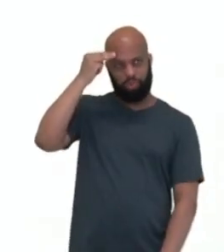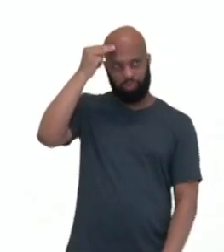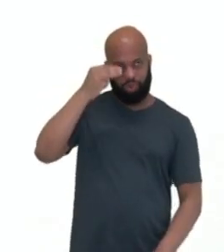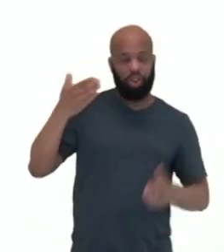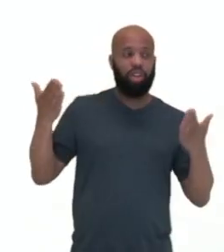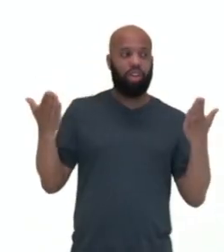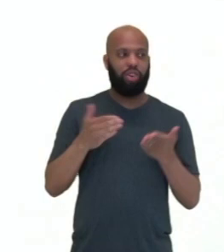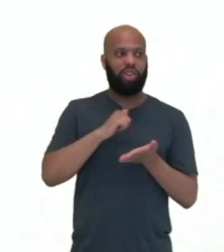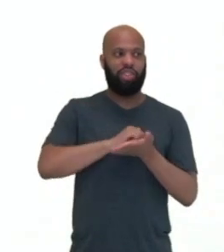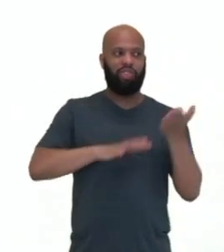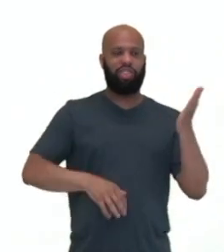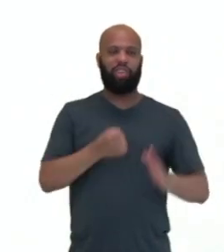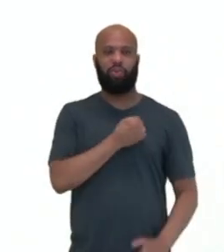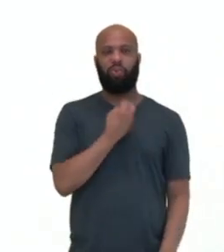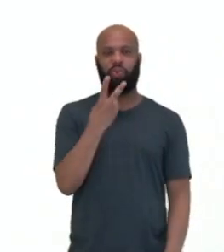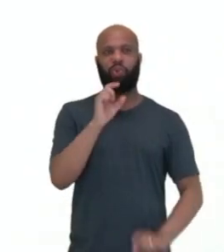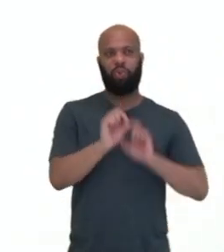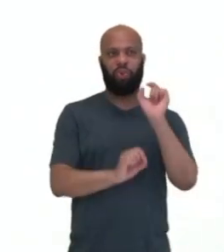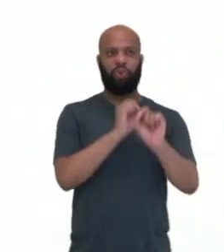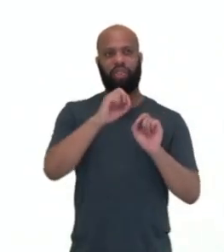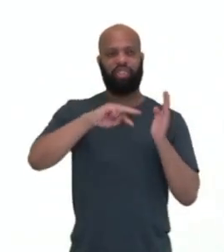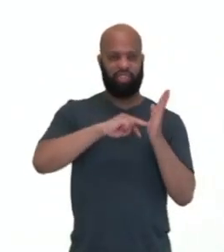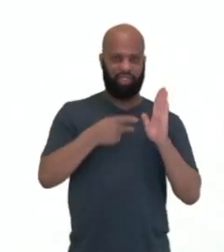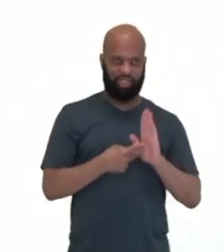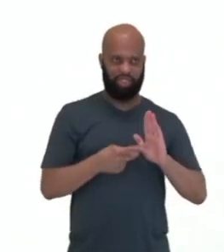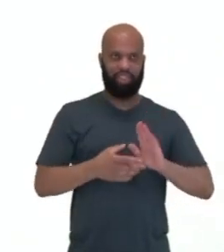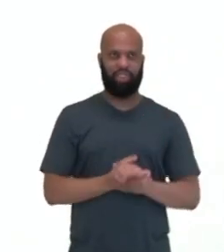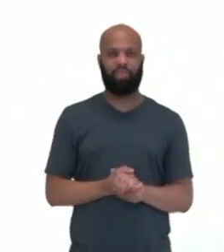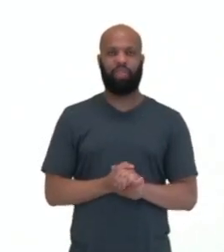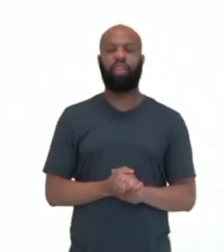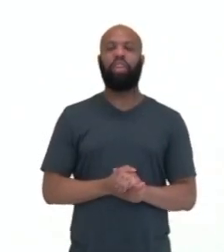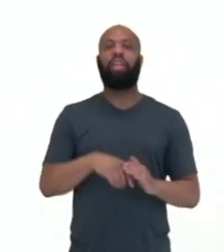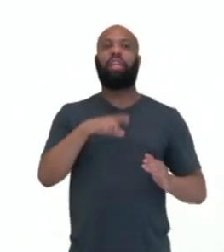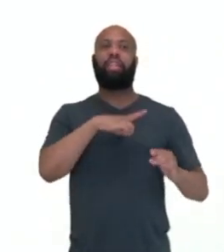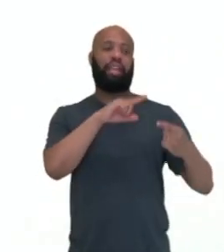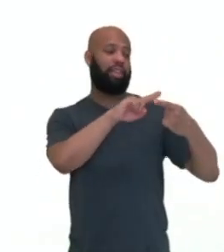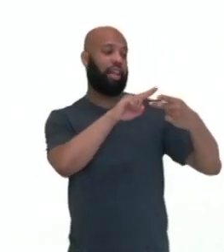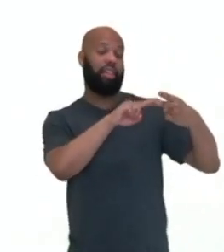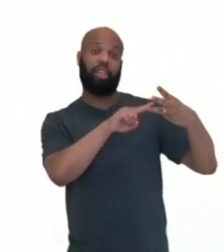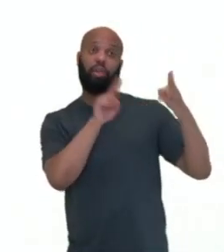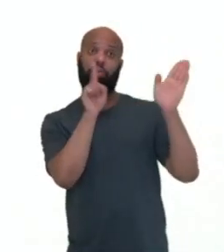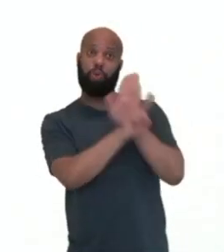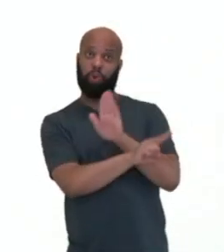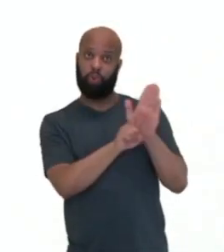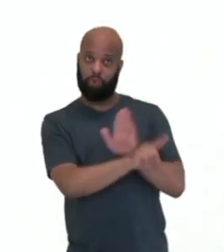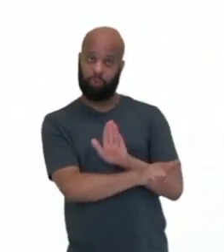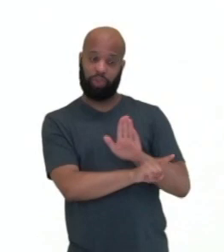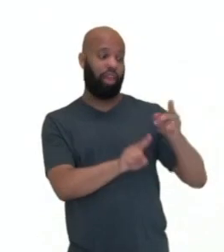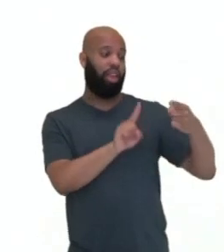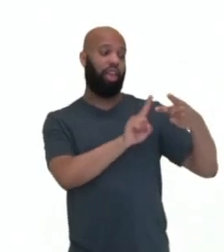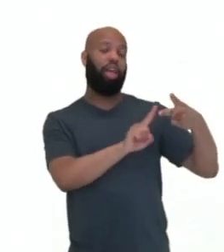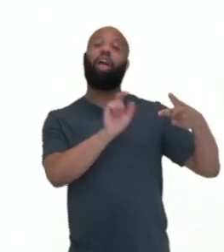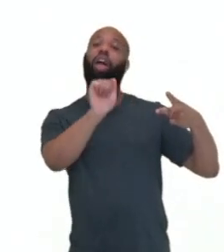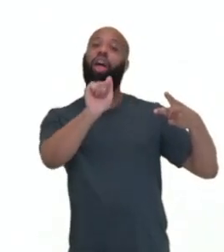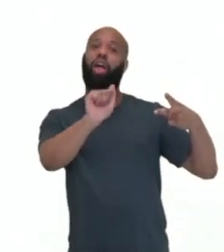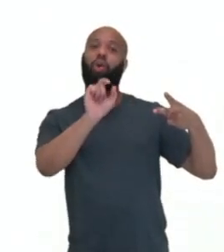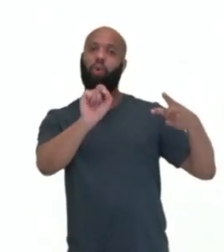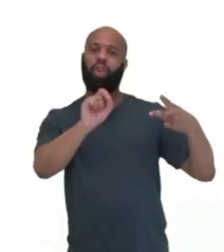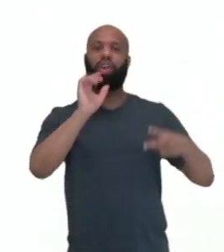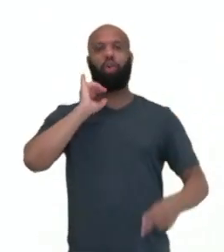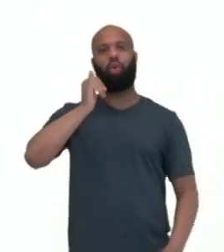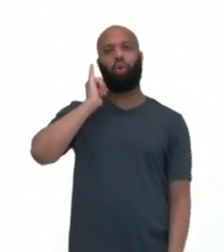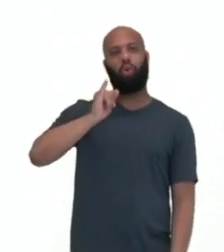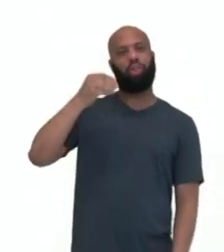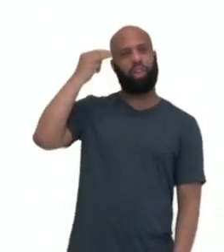A atividade 2, o que pressupõe? 3 questões. Letra A. Uma narrativa